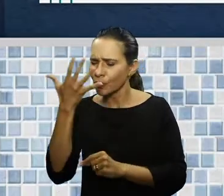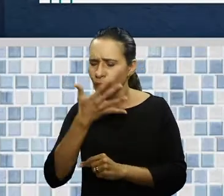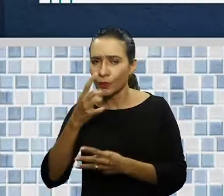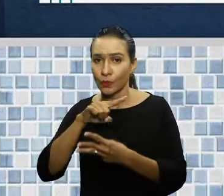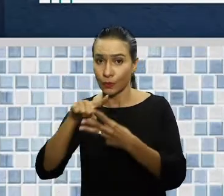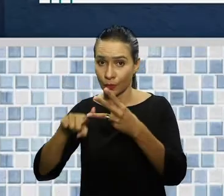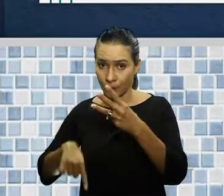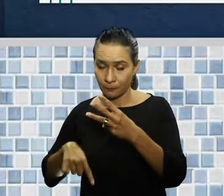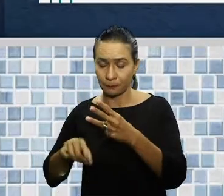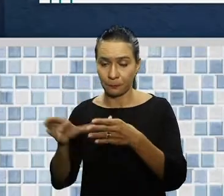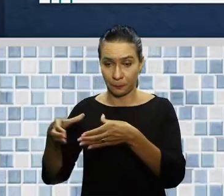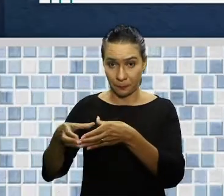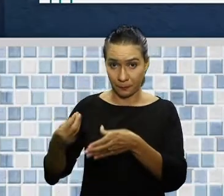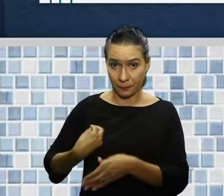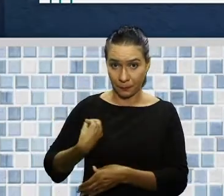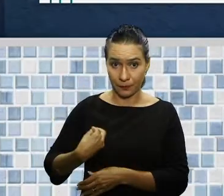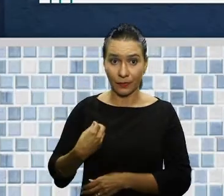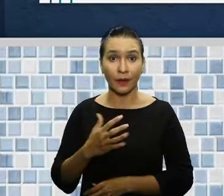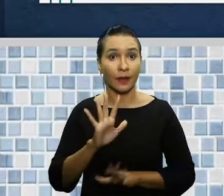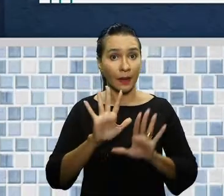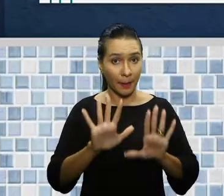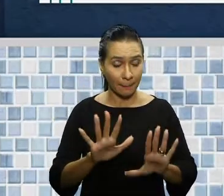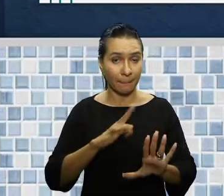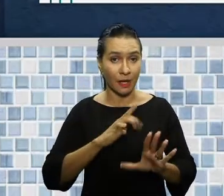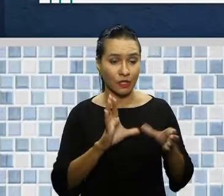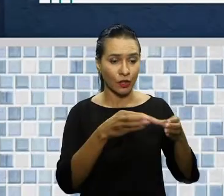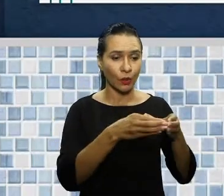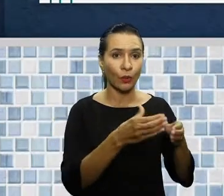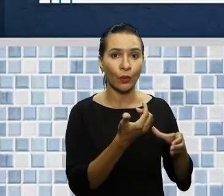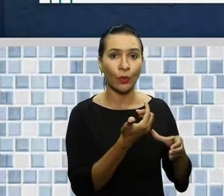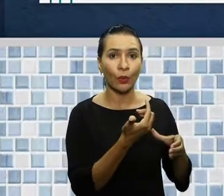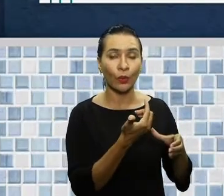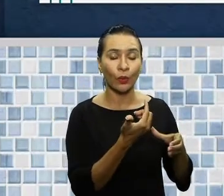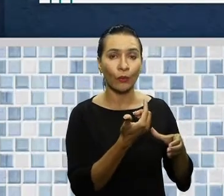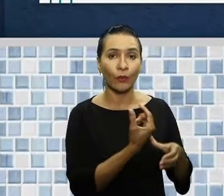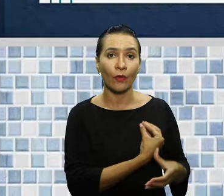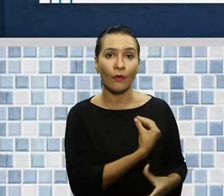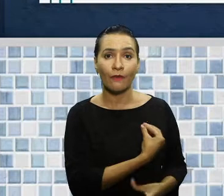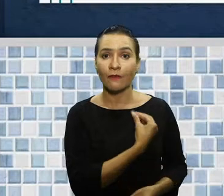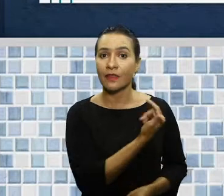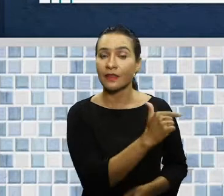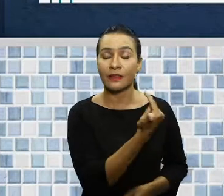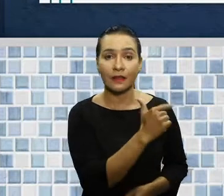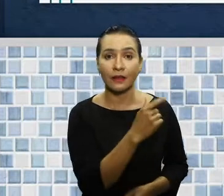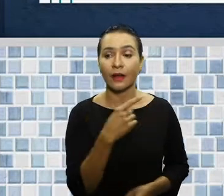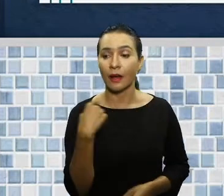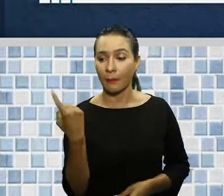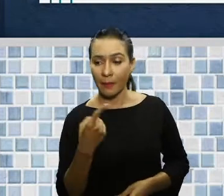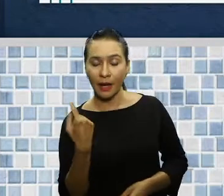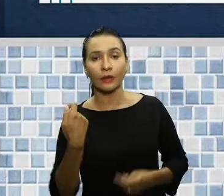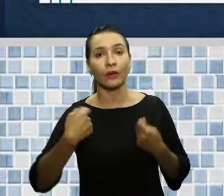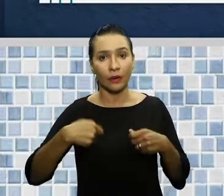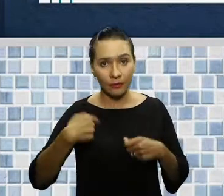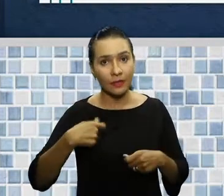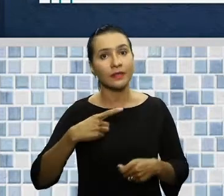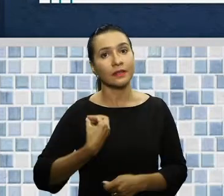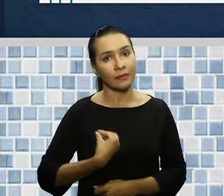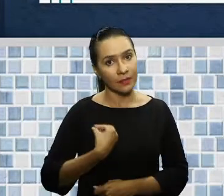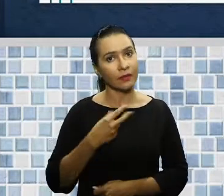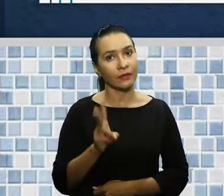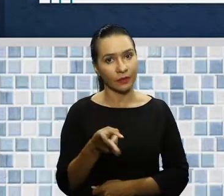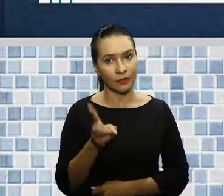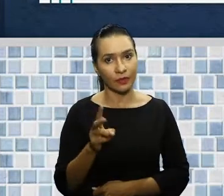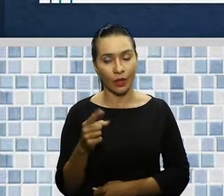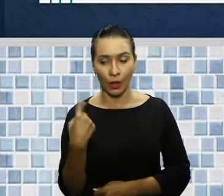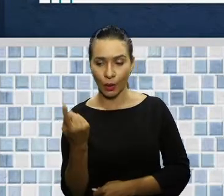alguns fatores que não são os fatores vivos, mas são fatores que a gente necessita para a nossa sobrevivência. Não só